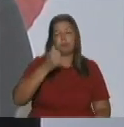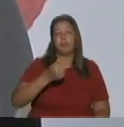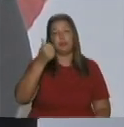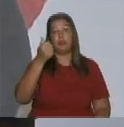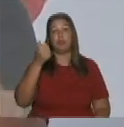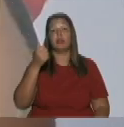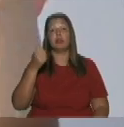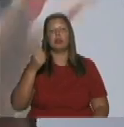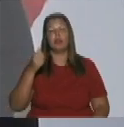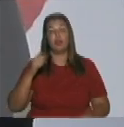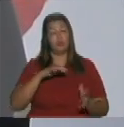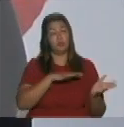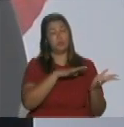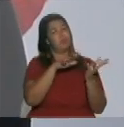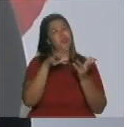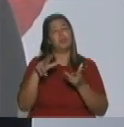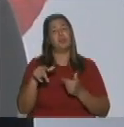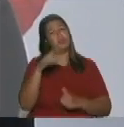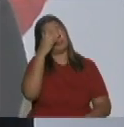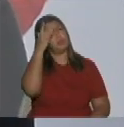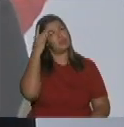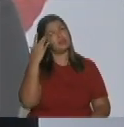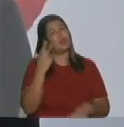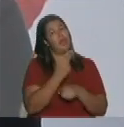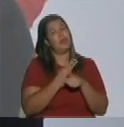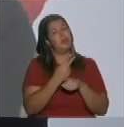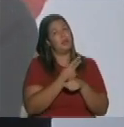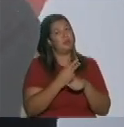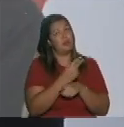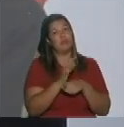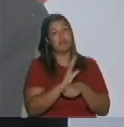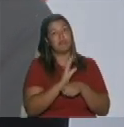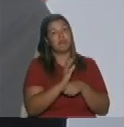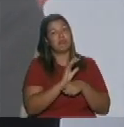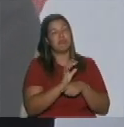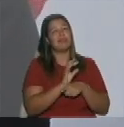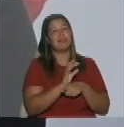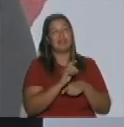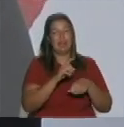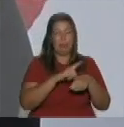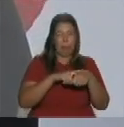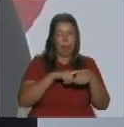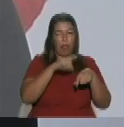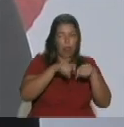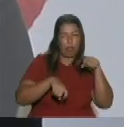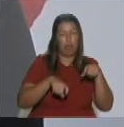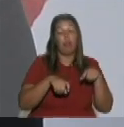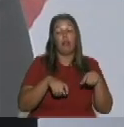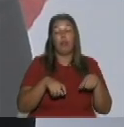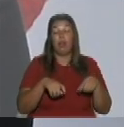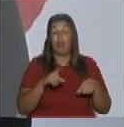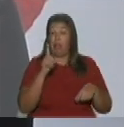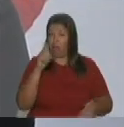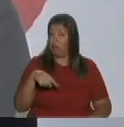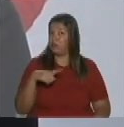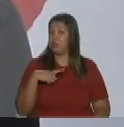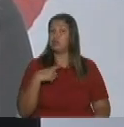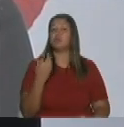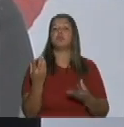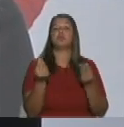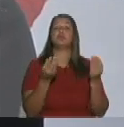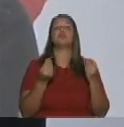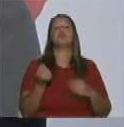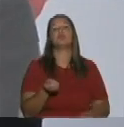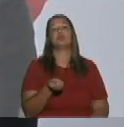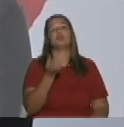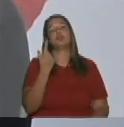tem um mundo buscando pornografia, significa que tem algo muito estranho com a internet, né? E tem coisas muito estranhas na